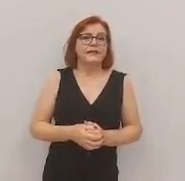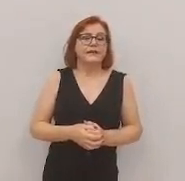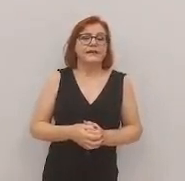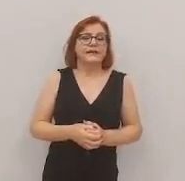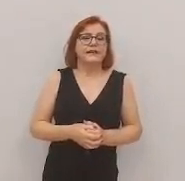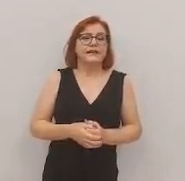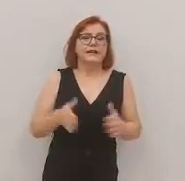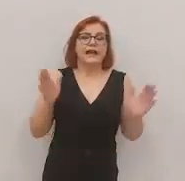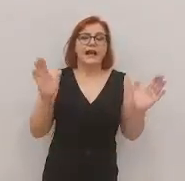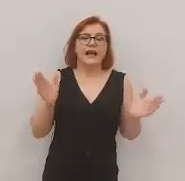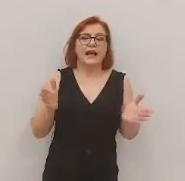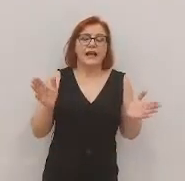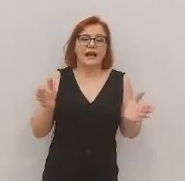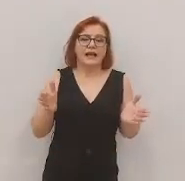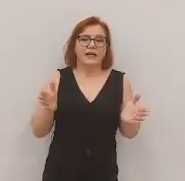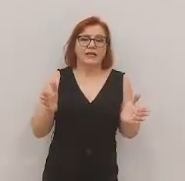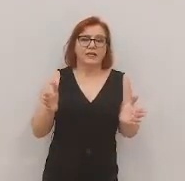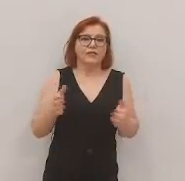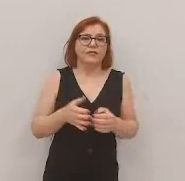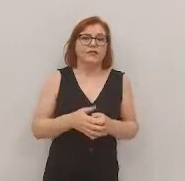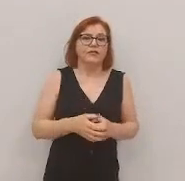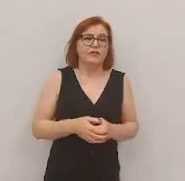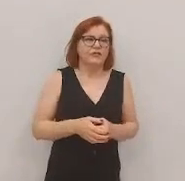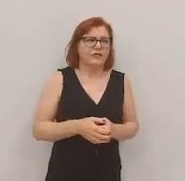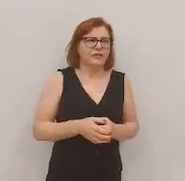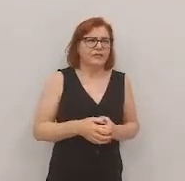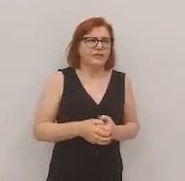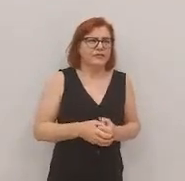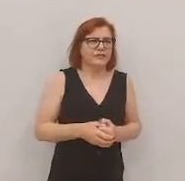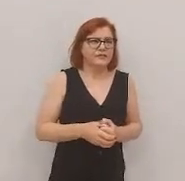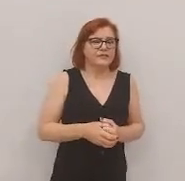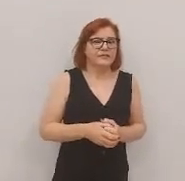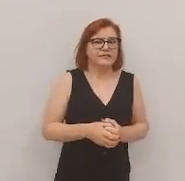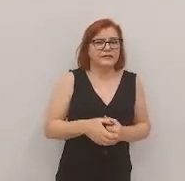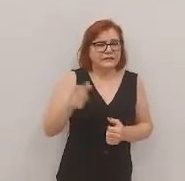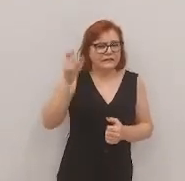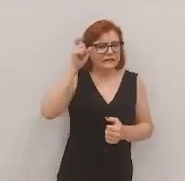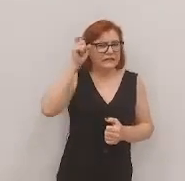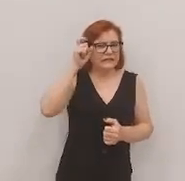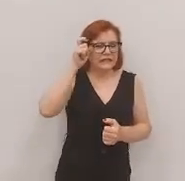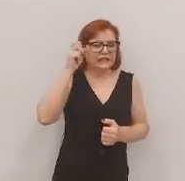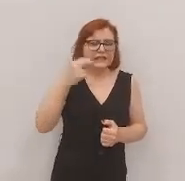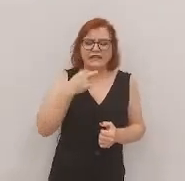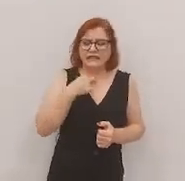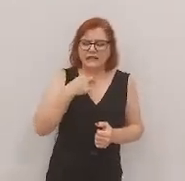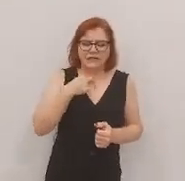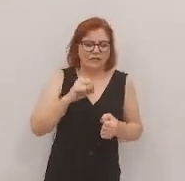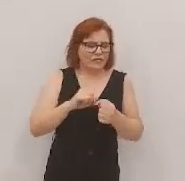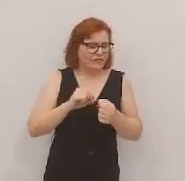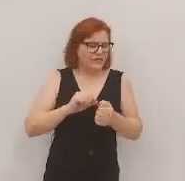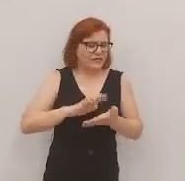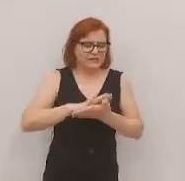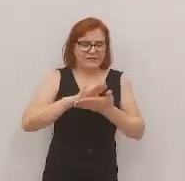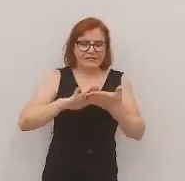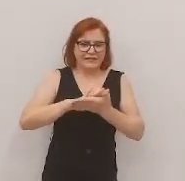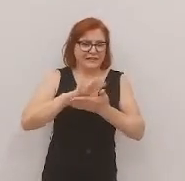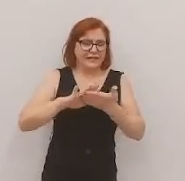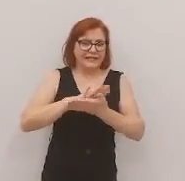você é impotente. Você não pode fazer mais nada.